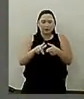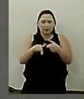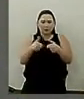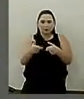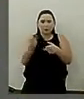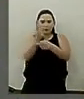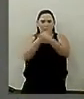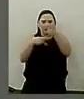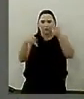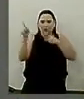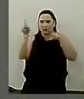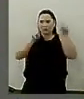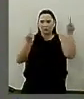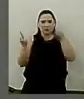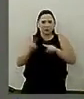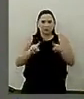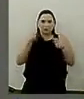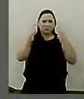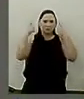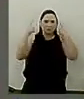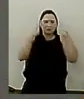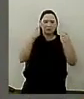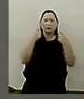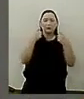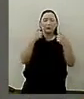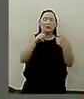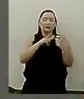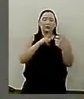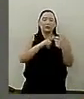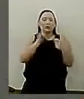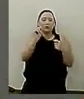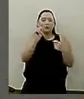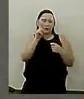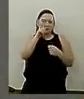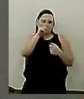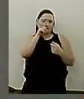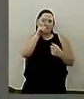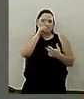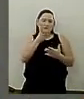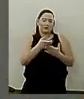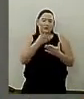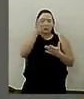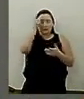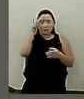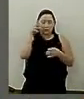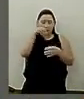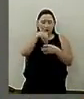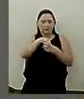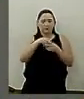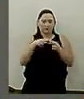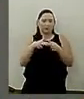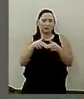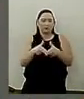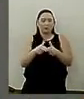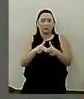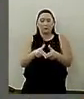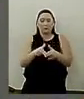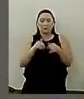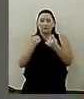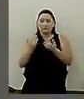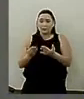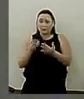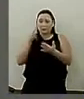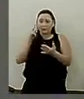uma tempestade muito forte, que traz perigo para aqueles que navegam. Quando nós